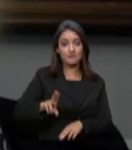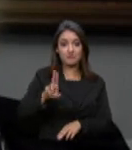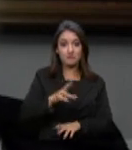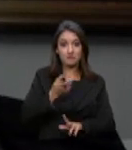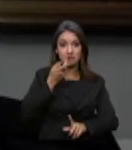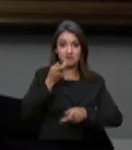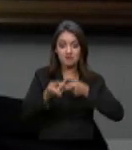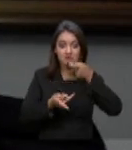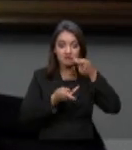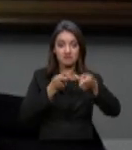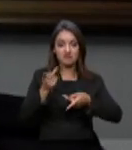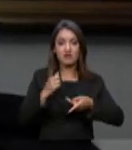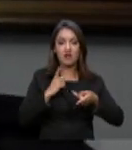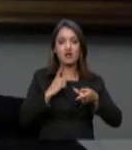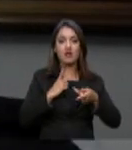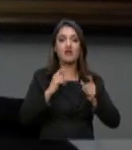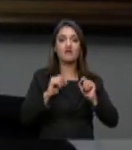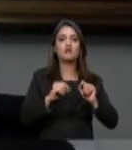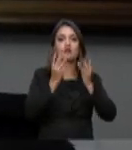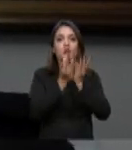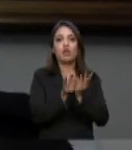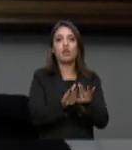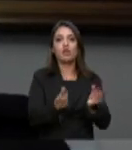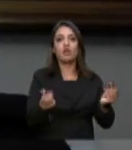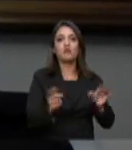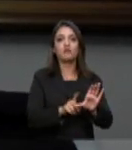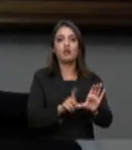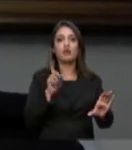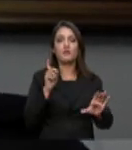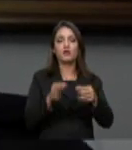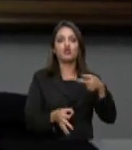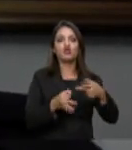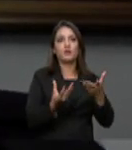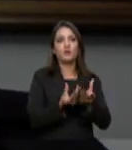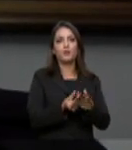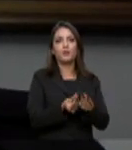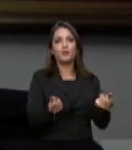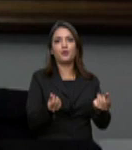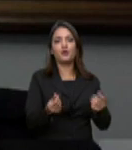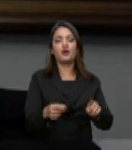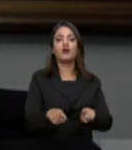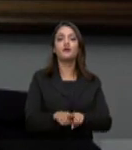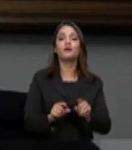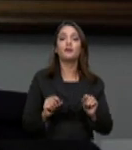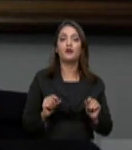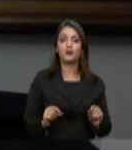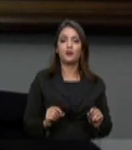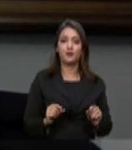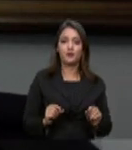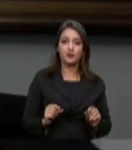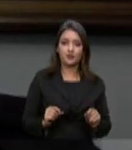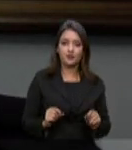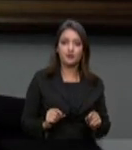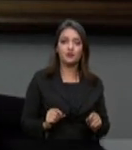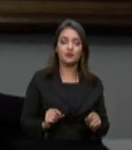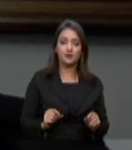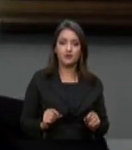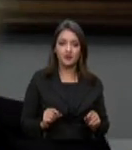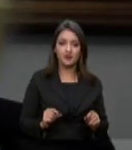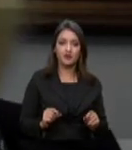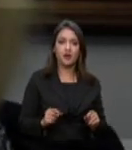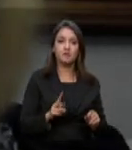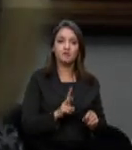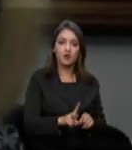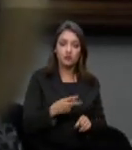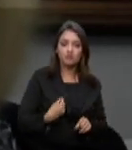palavra minar a independência do Poder Judiciário e mais do que isso a própria existência